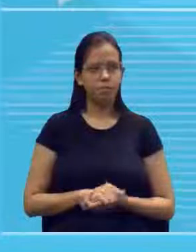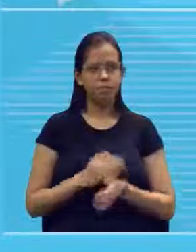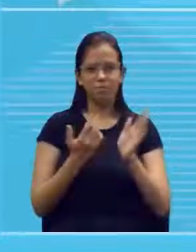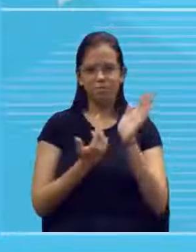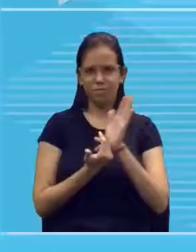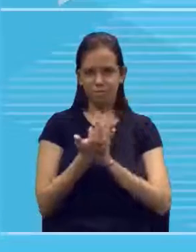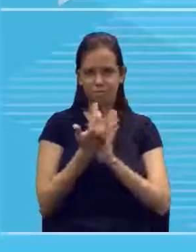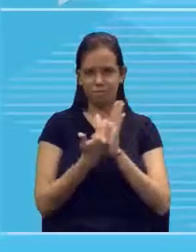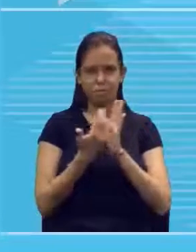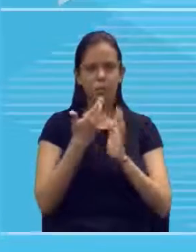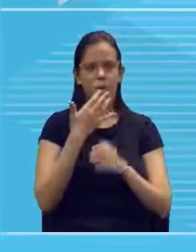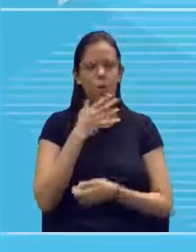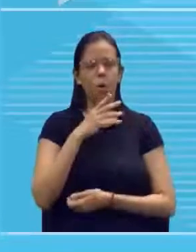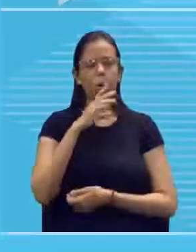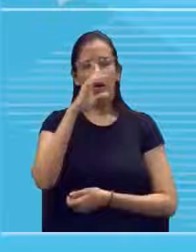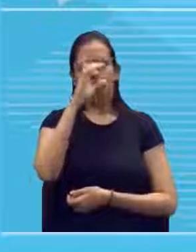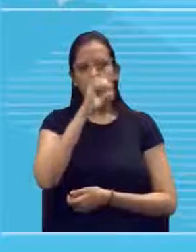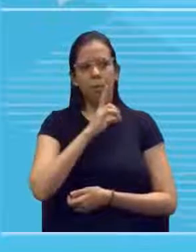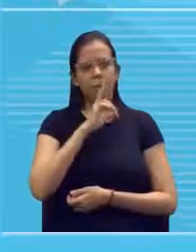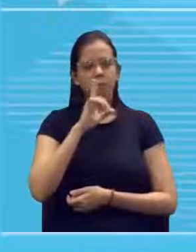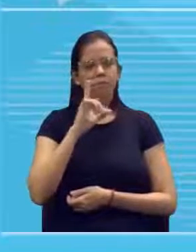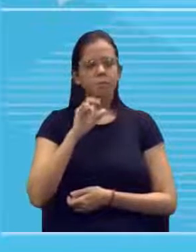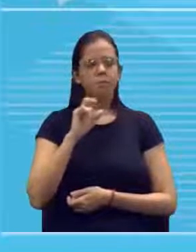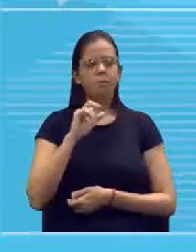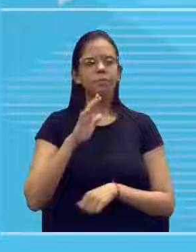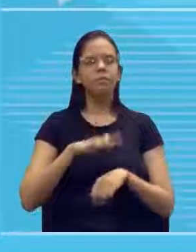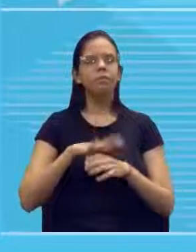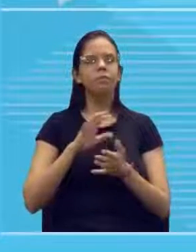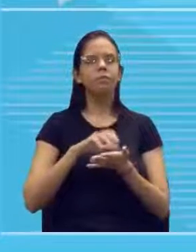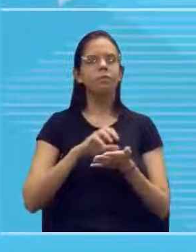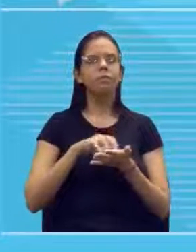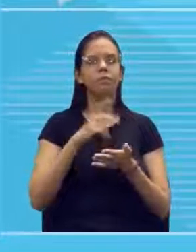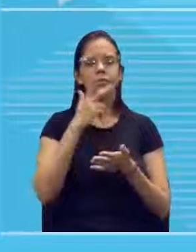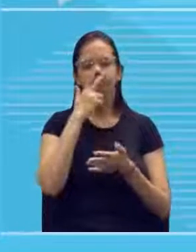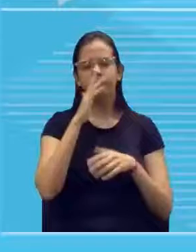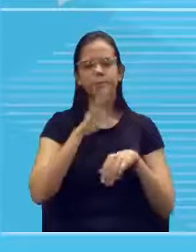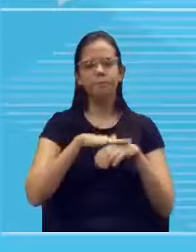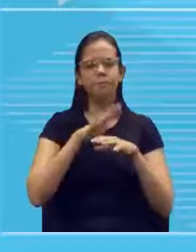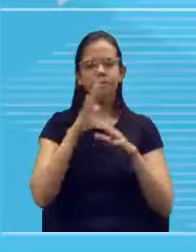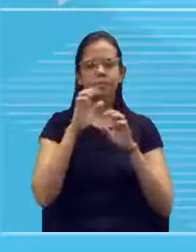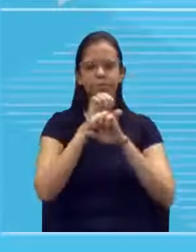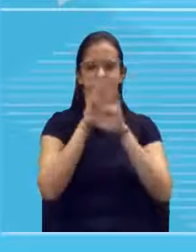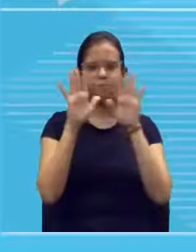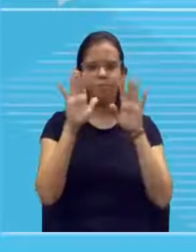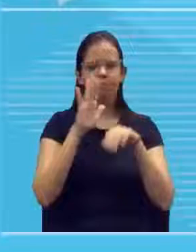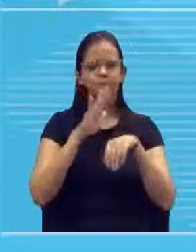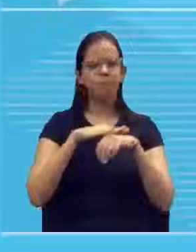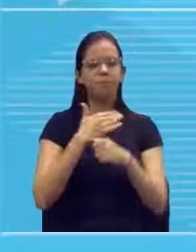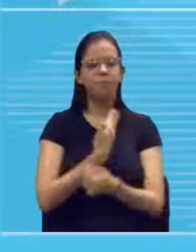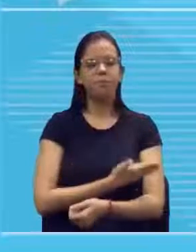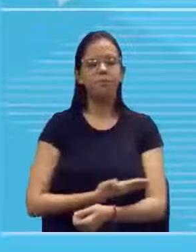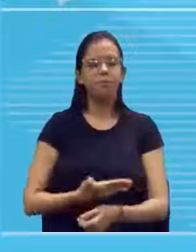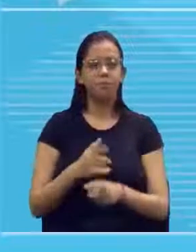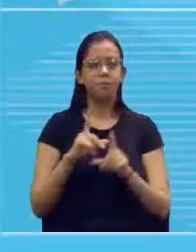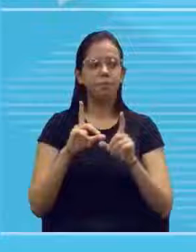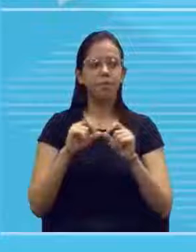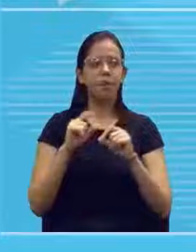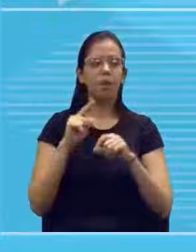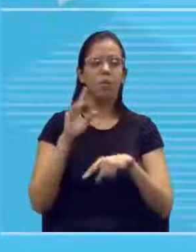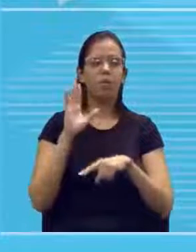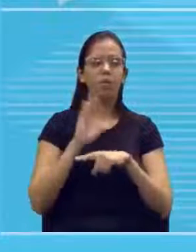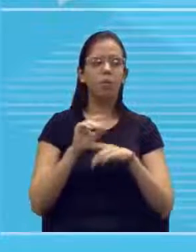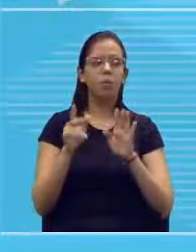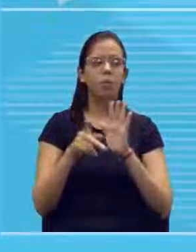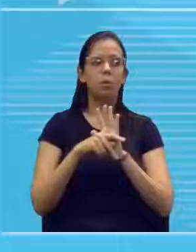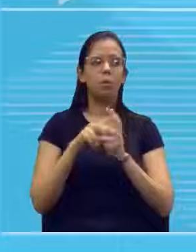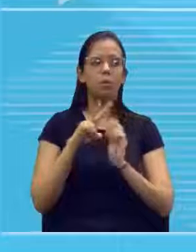apresentando aqui em amarelo essa região mais Central ela tá um pouco mais esbranquiçada mais Clarinha né Isso é uma fotografia